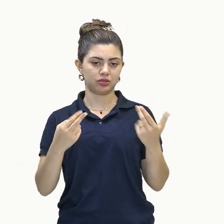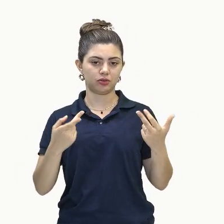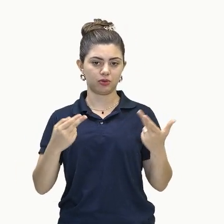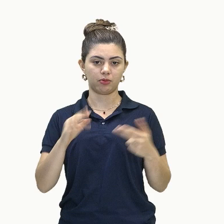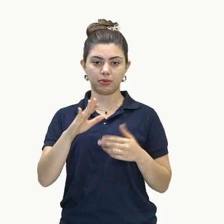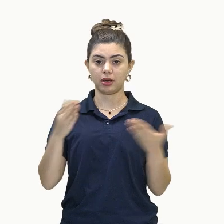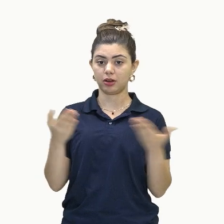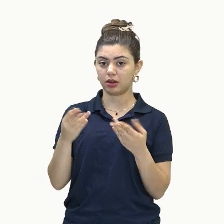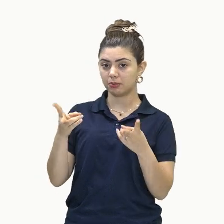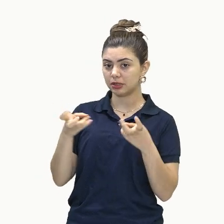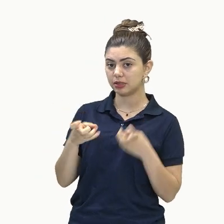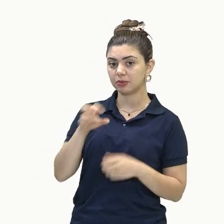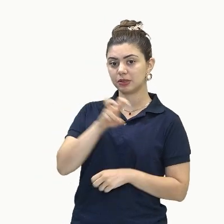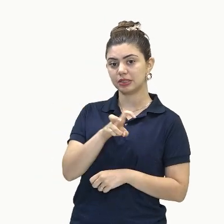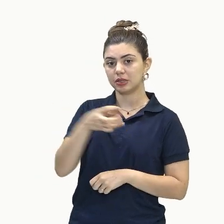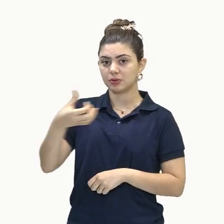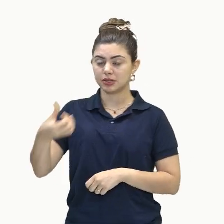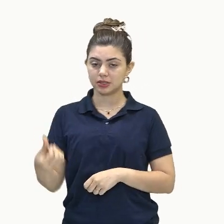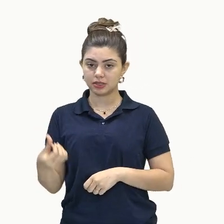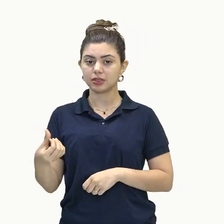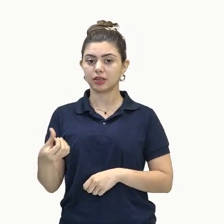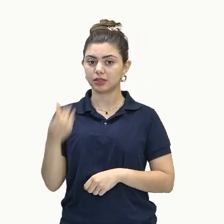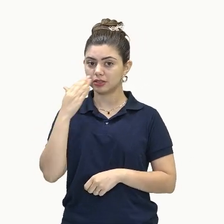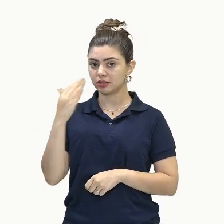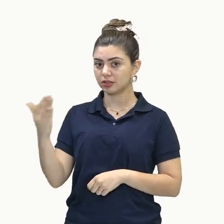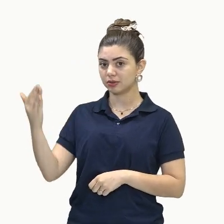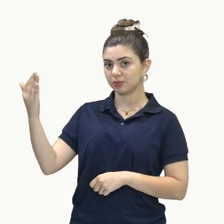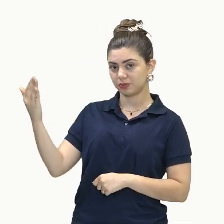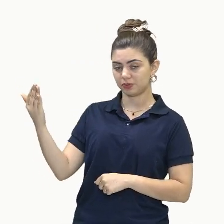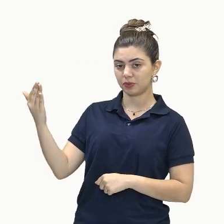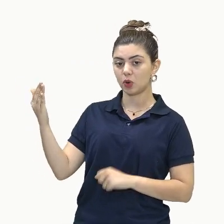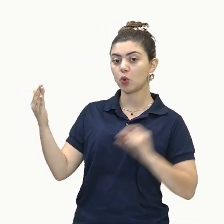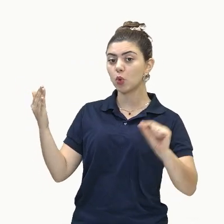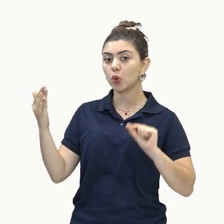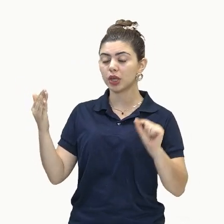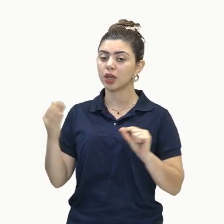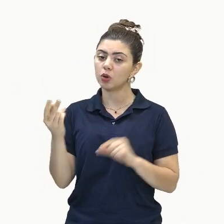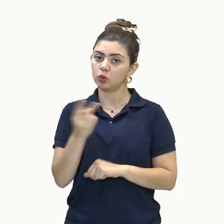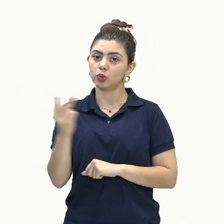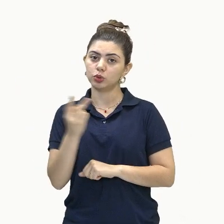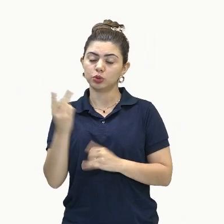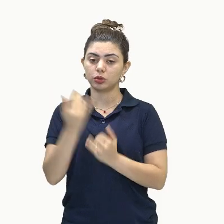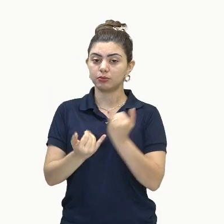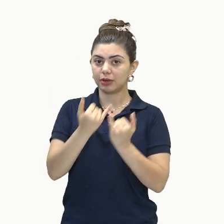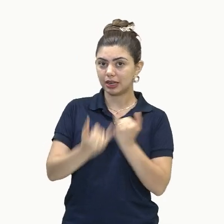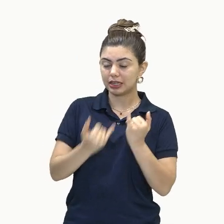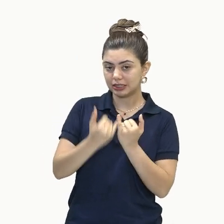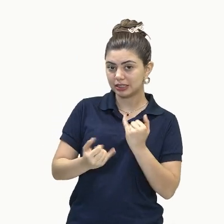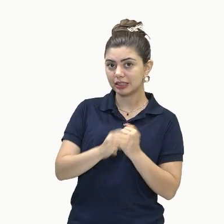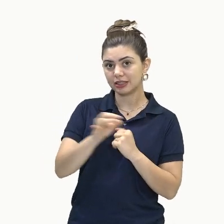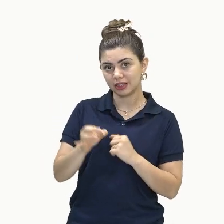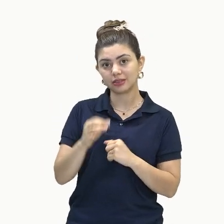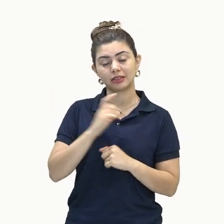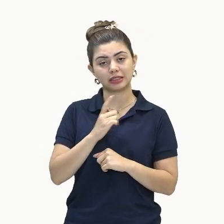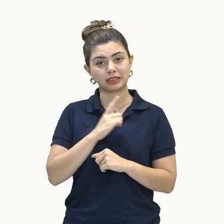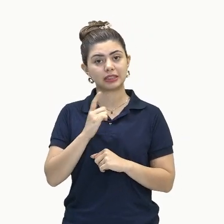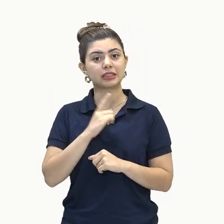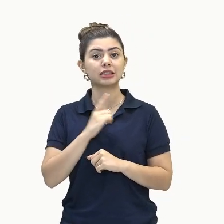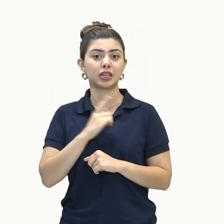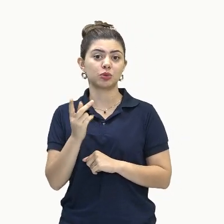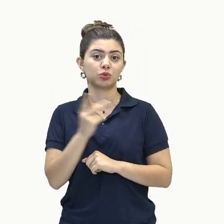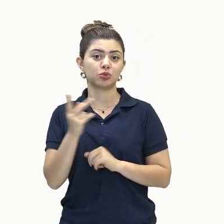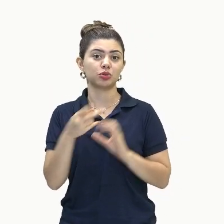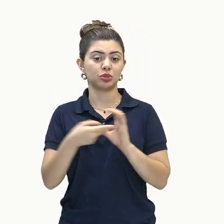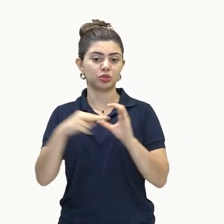que o indivíduo 5 e 6 da segunda geração, eles são semelhantes entre si, eles são afetados, e percebam que